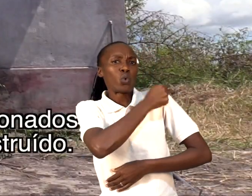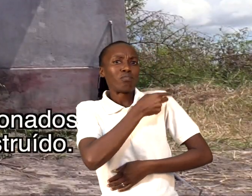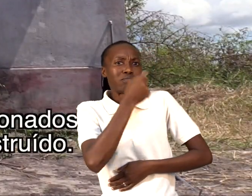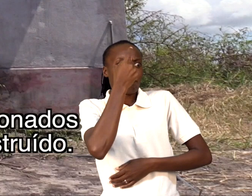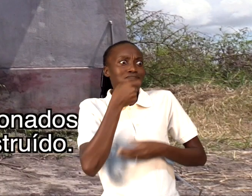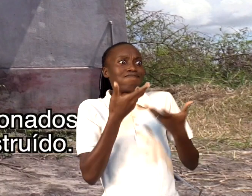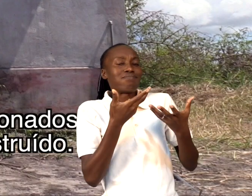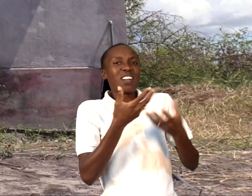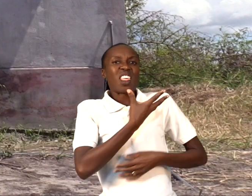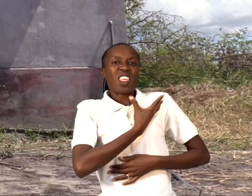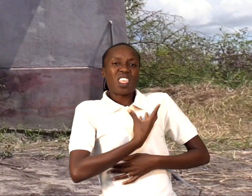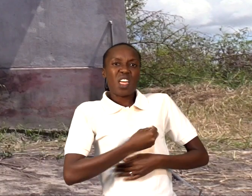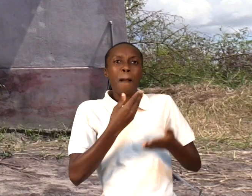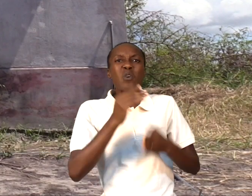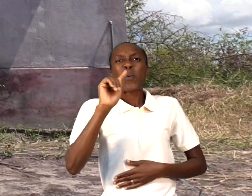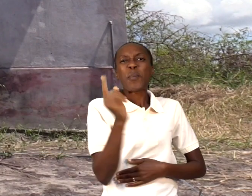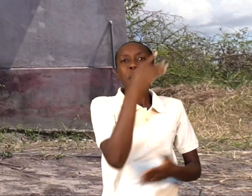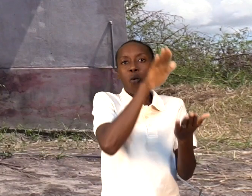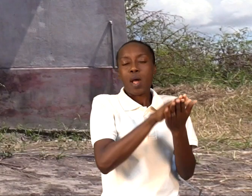primeiro a ser destruído.